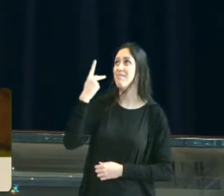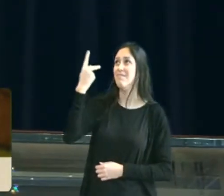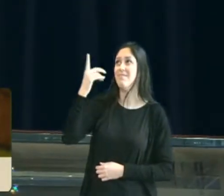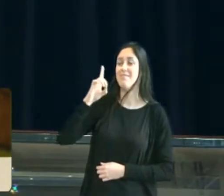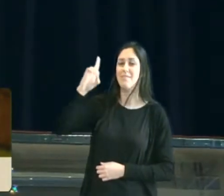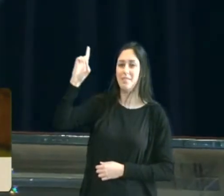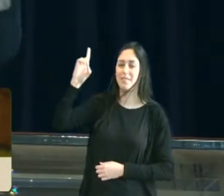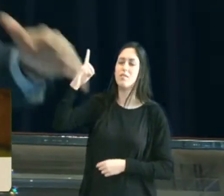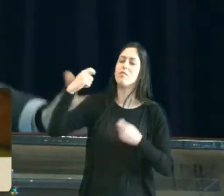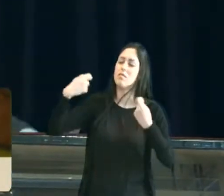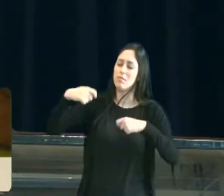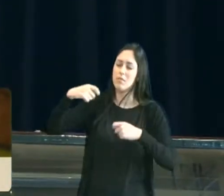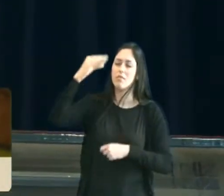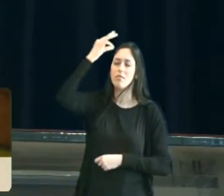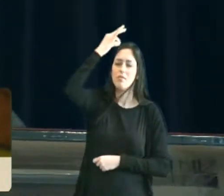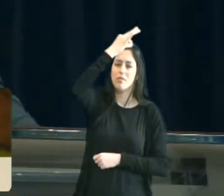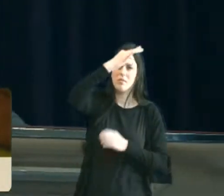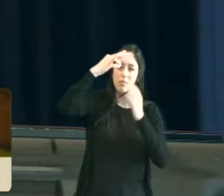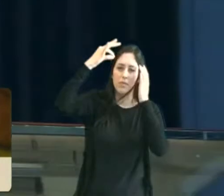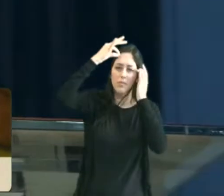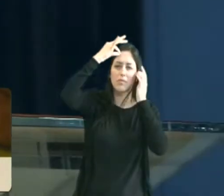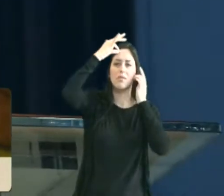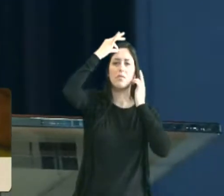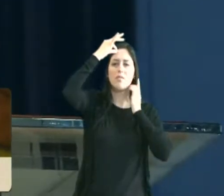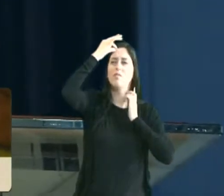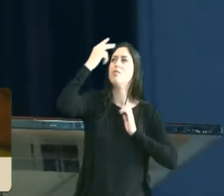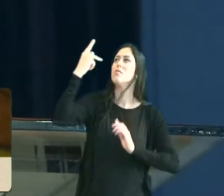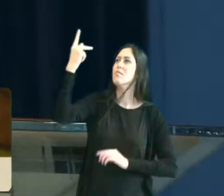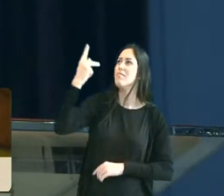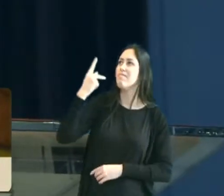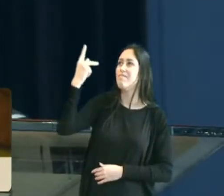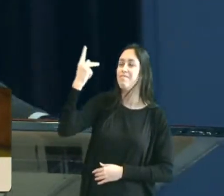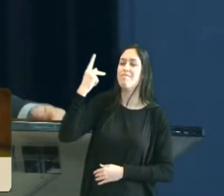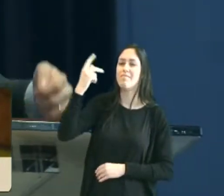restauradora com o Espírito de Deus. É interessante, Elias